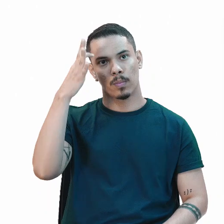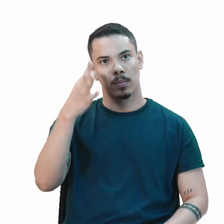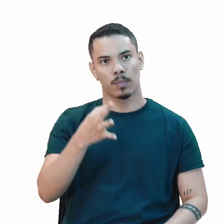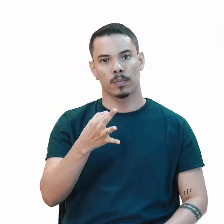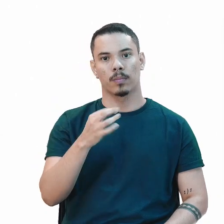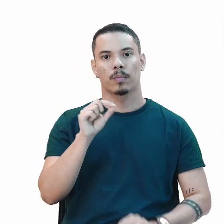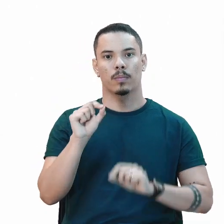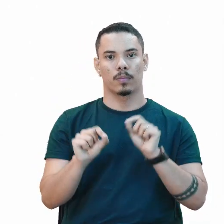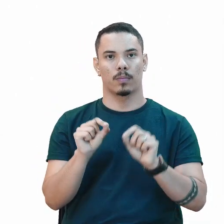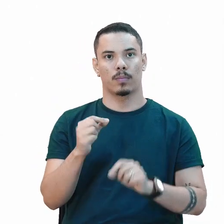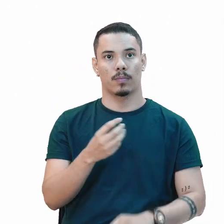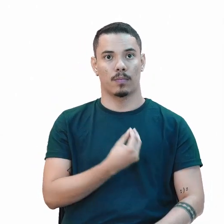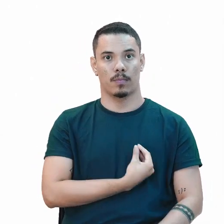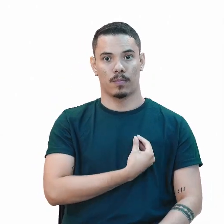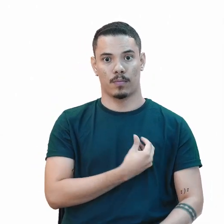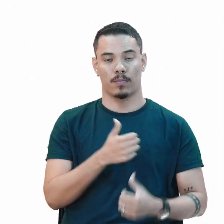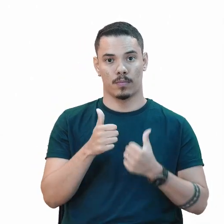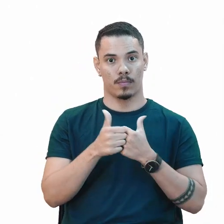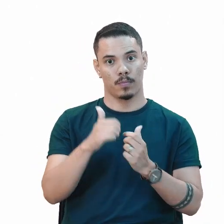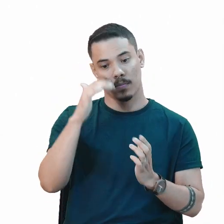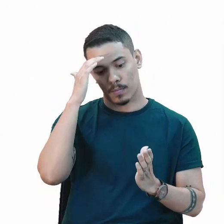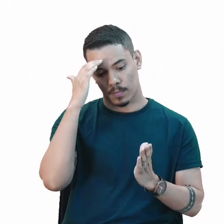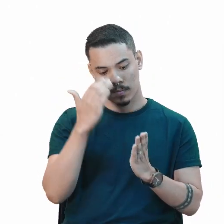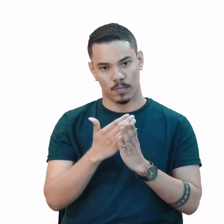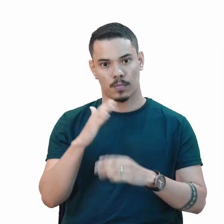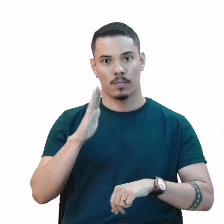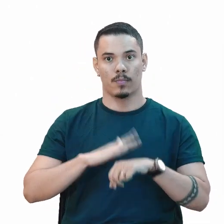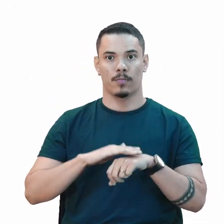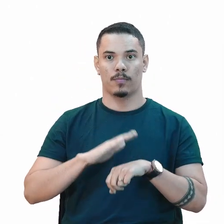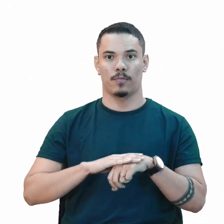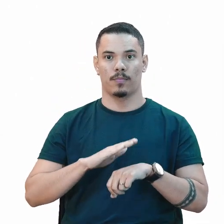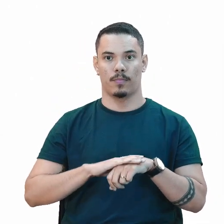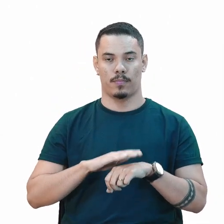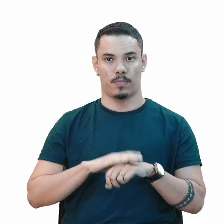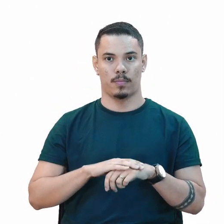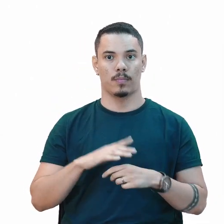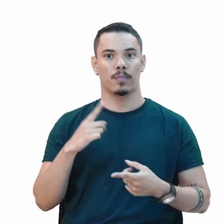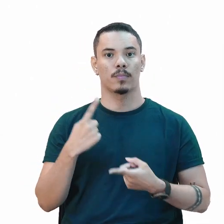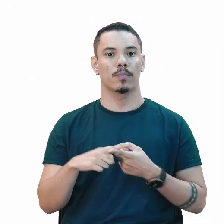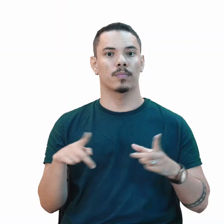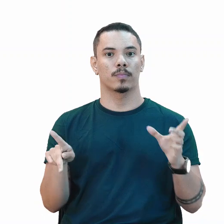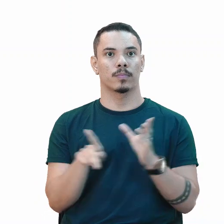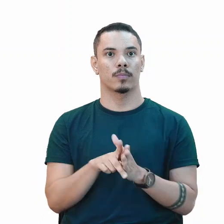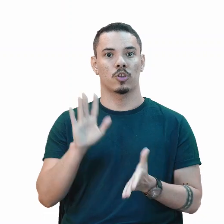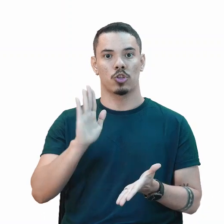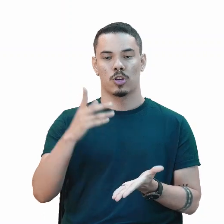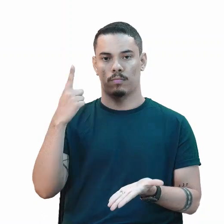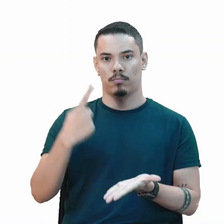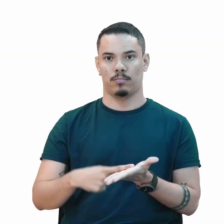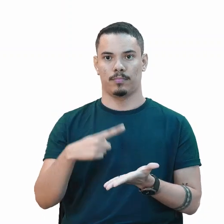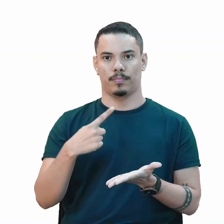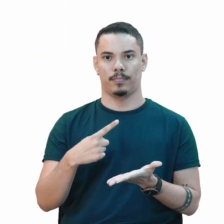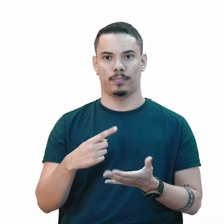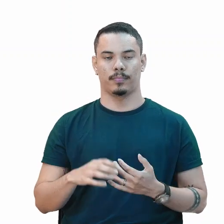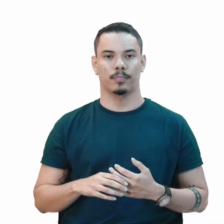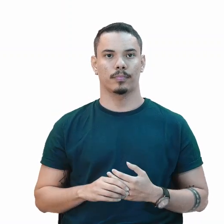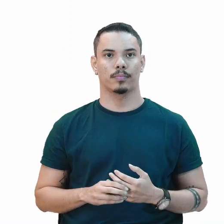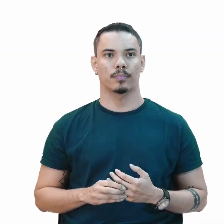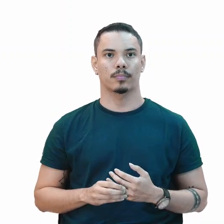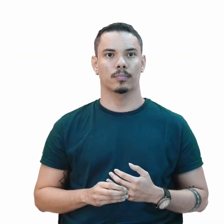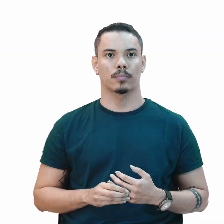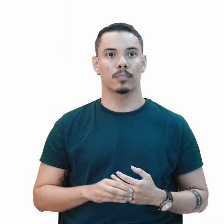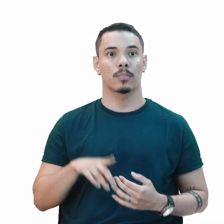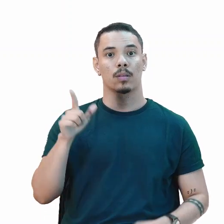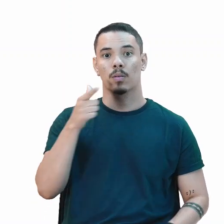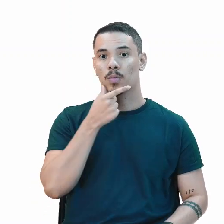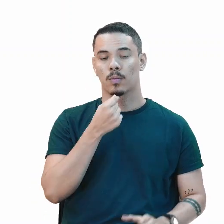ordem e vivê-la segundo aquilo que está estabelecido. Zenão